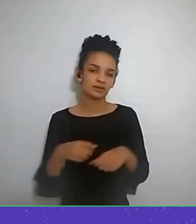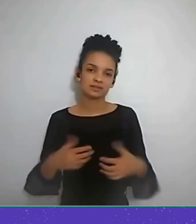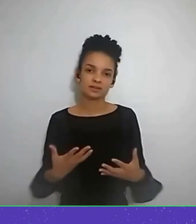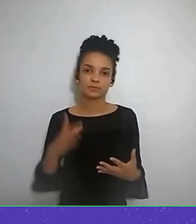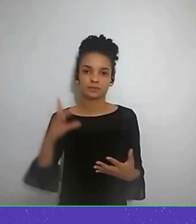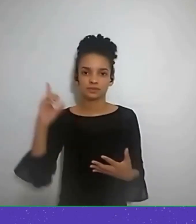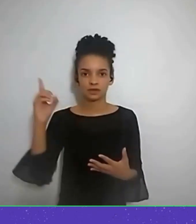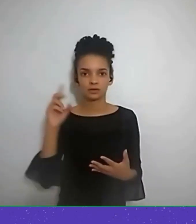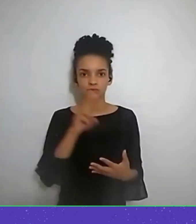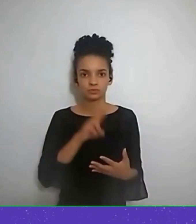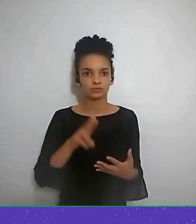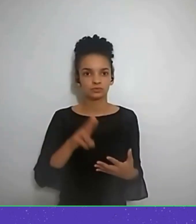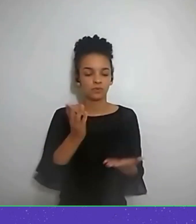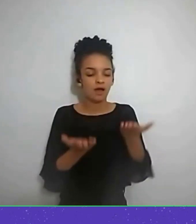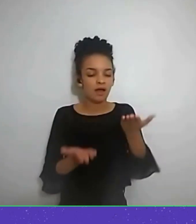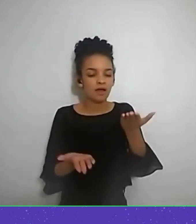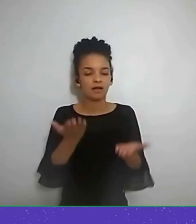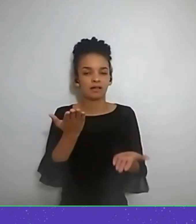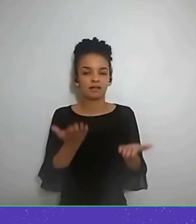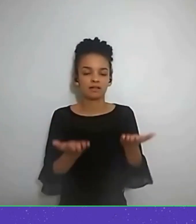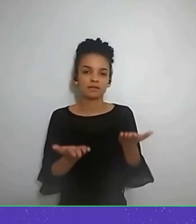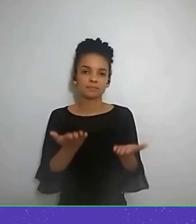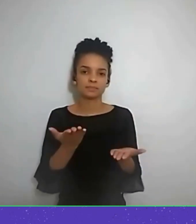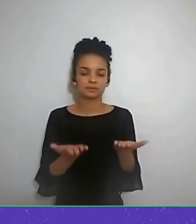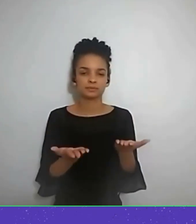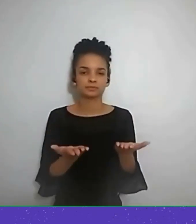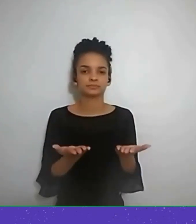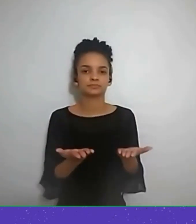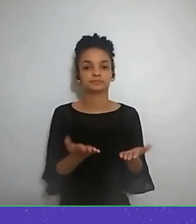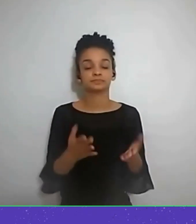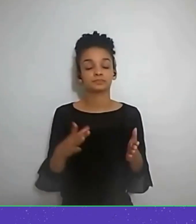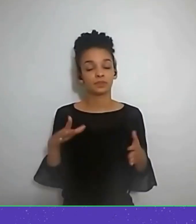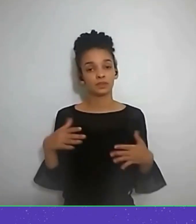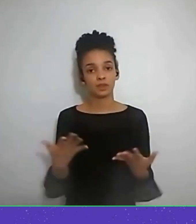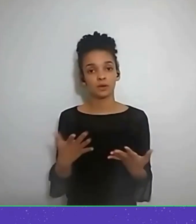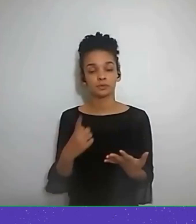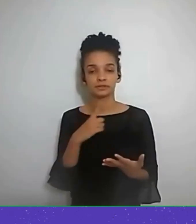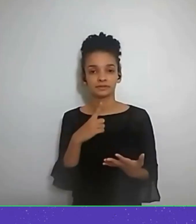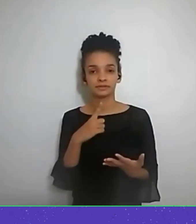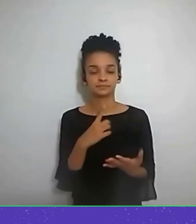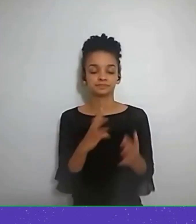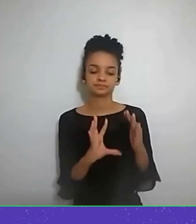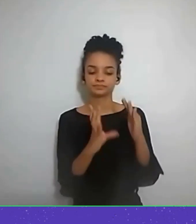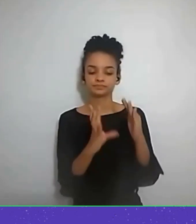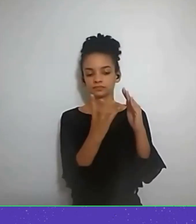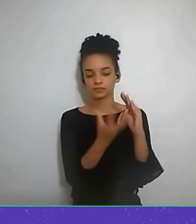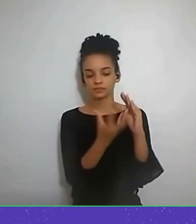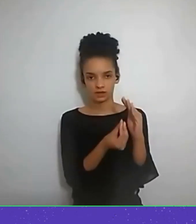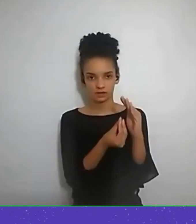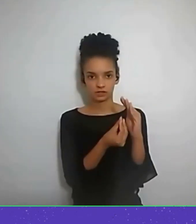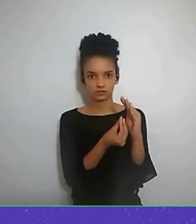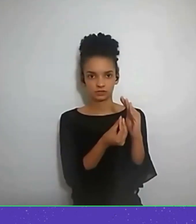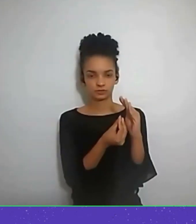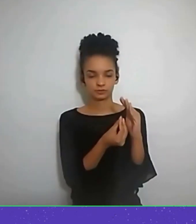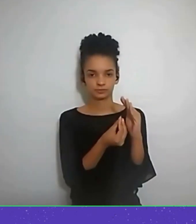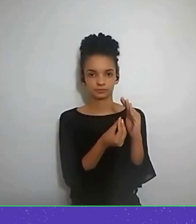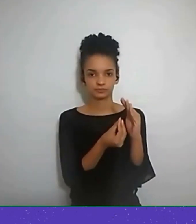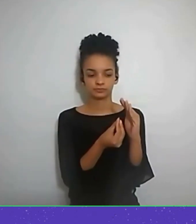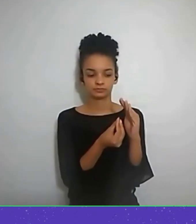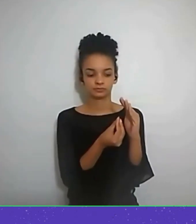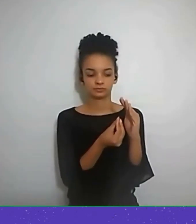E foram dadas à igreja várias ferramentas para que a igreja possa praticar essa